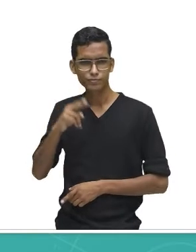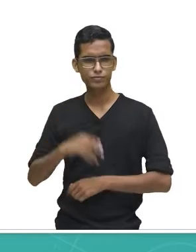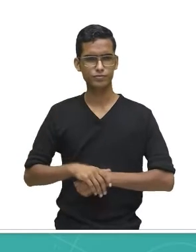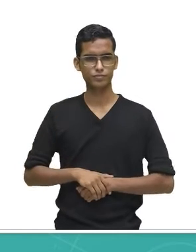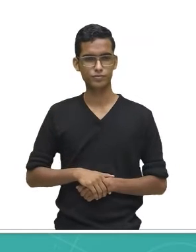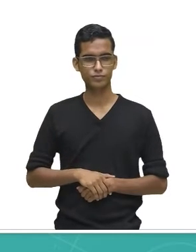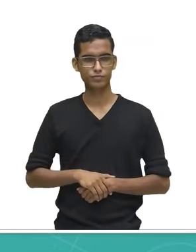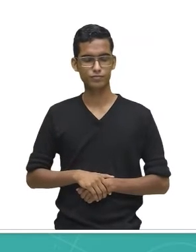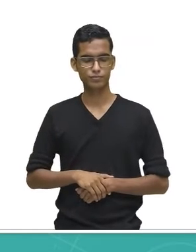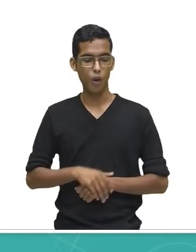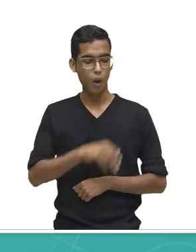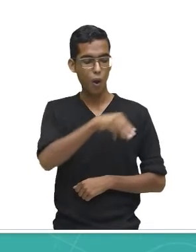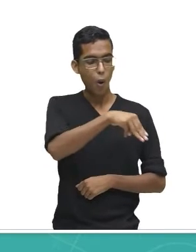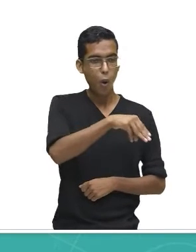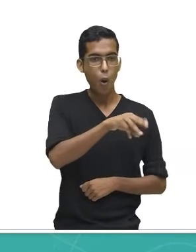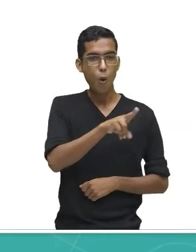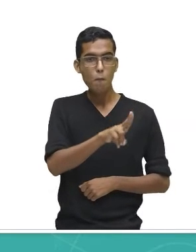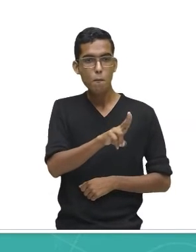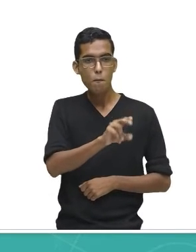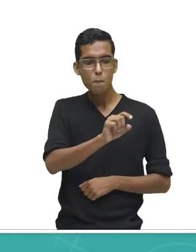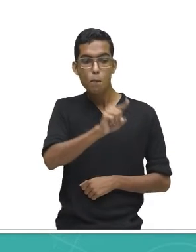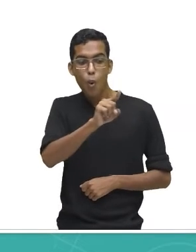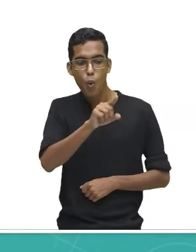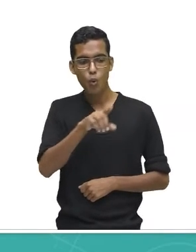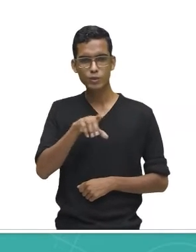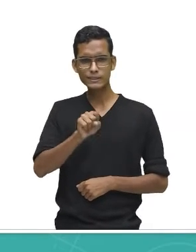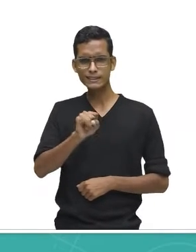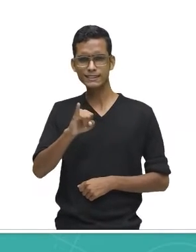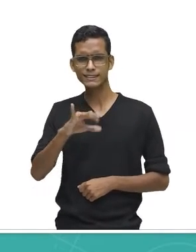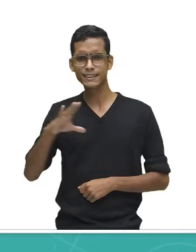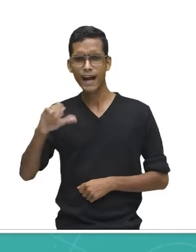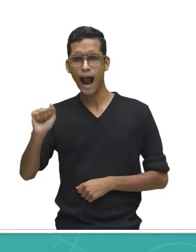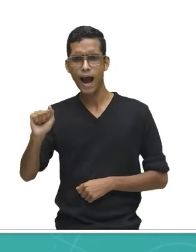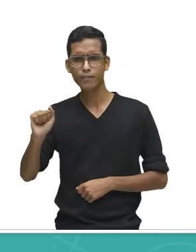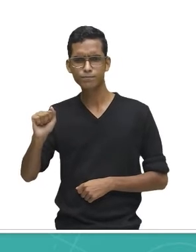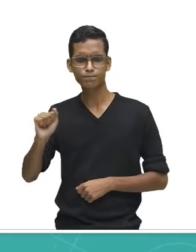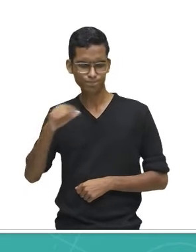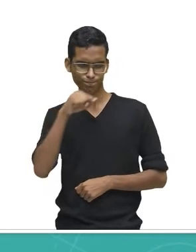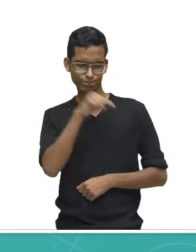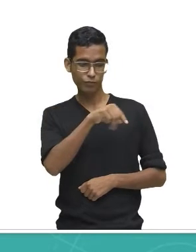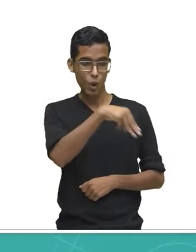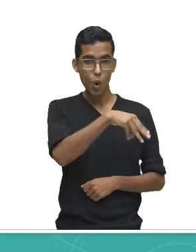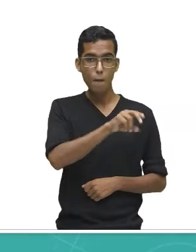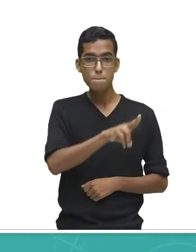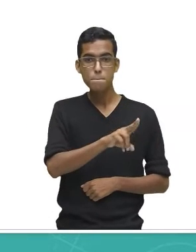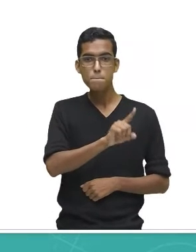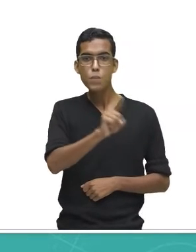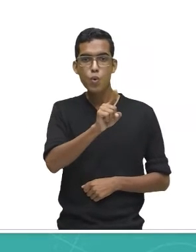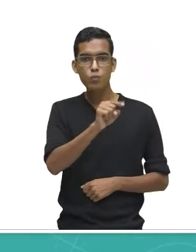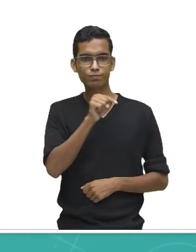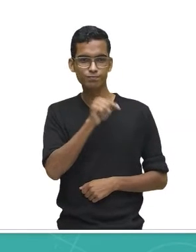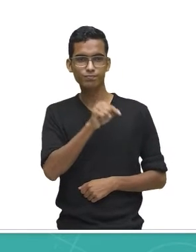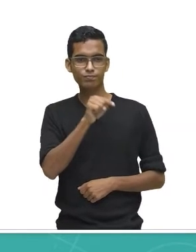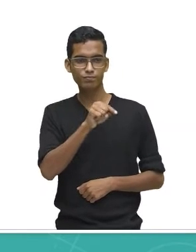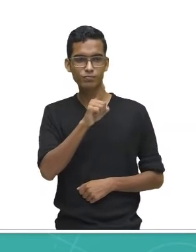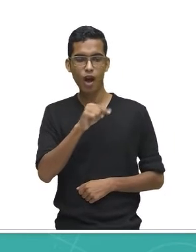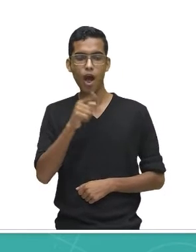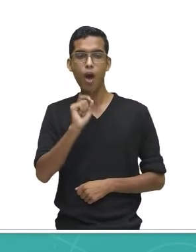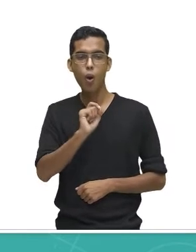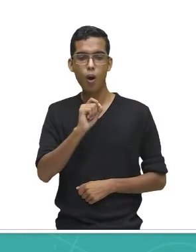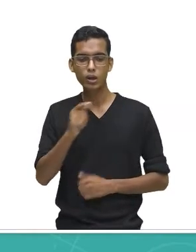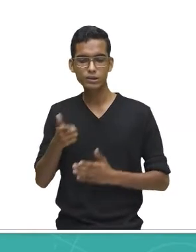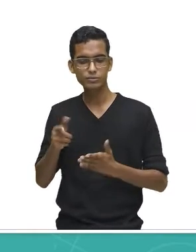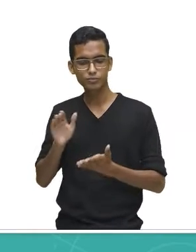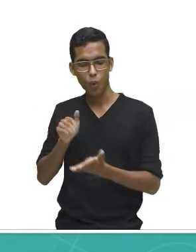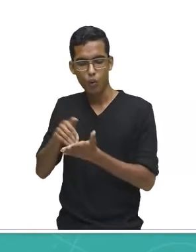Música, música, olha só, mu. Aí eu tenho última, penúltima,